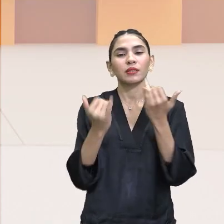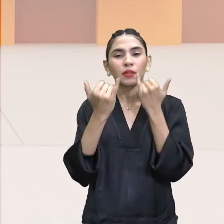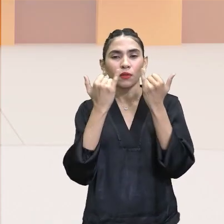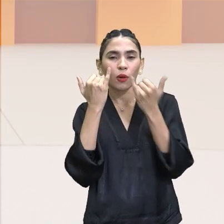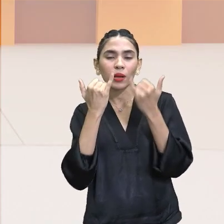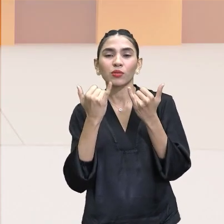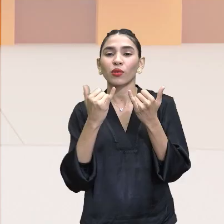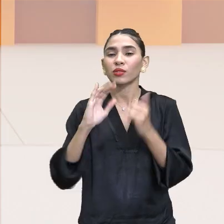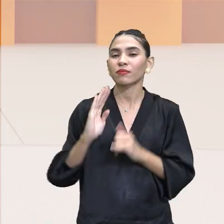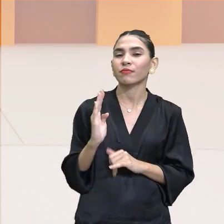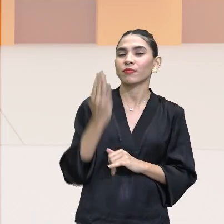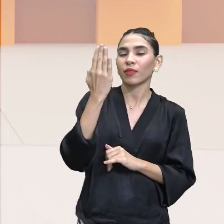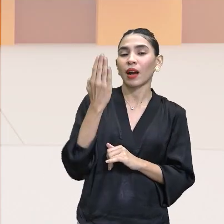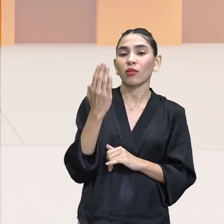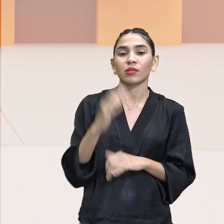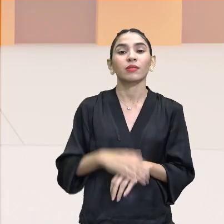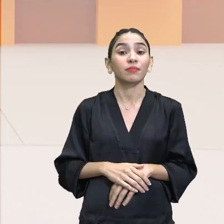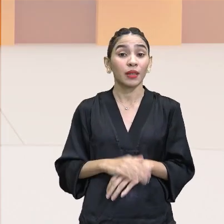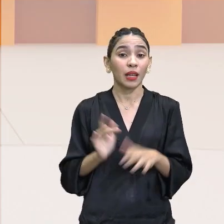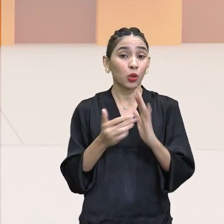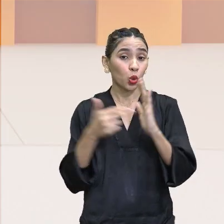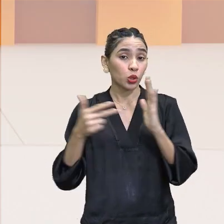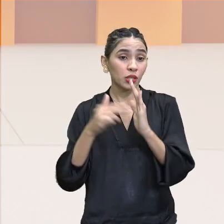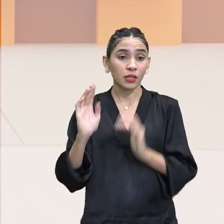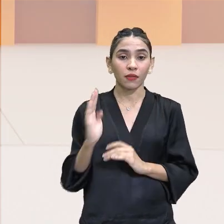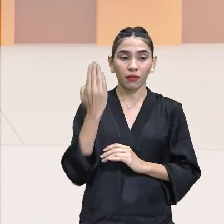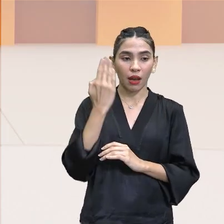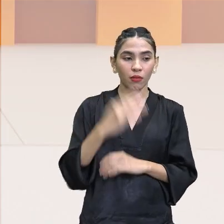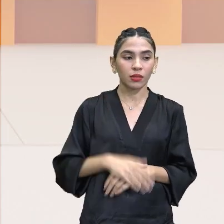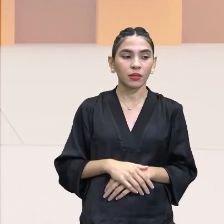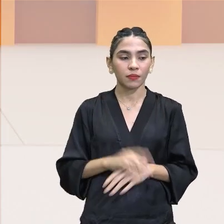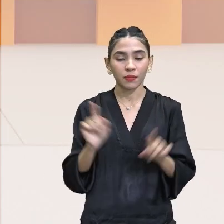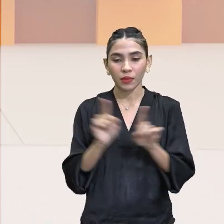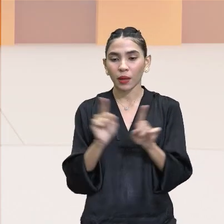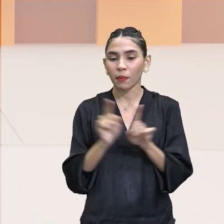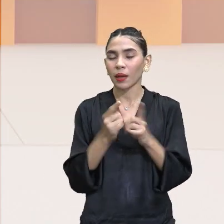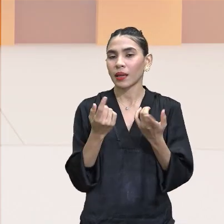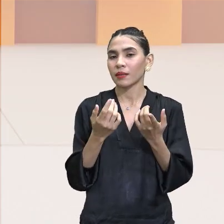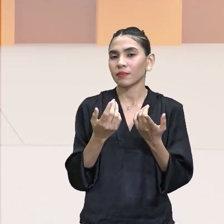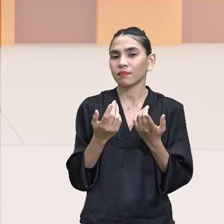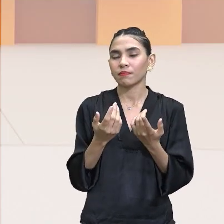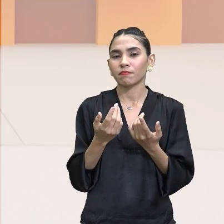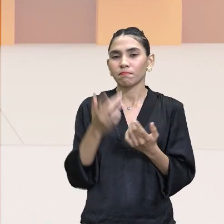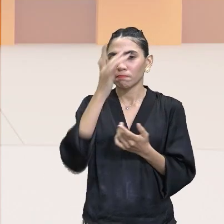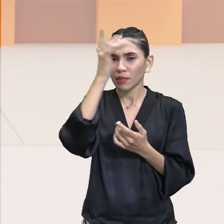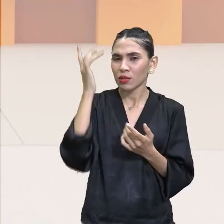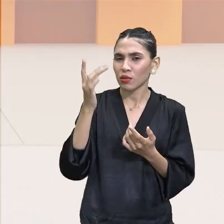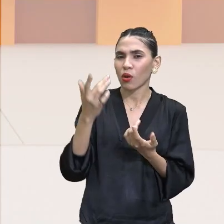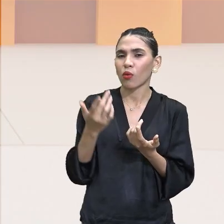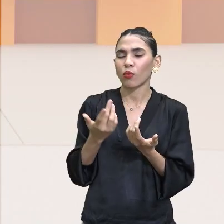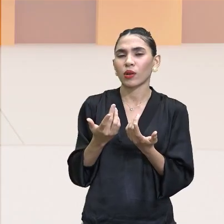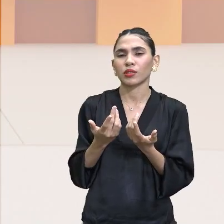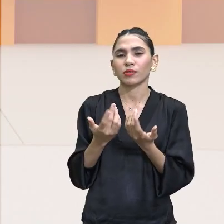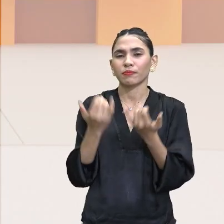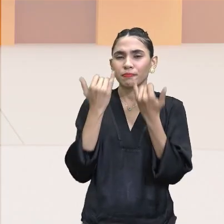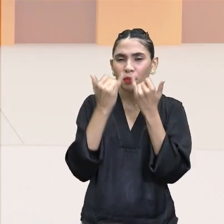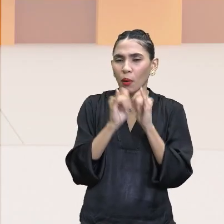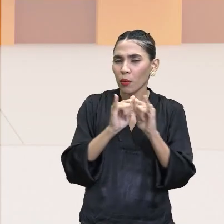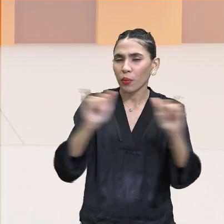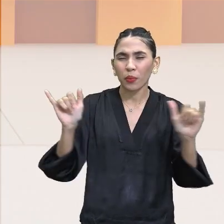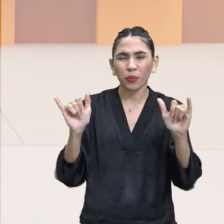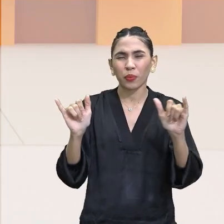informações falsas, as chamadas fake news, né? Muitos discursos que estão tem gente que fala muita coisa por aí nas redes